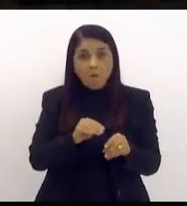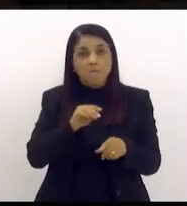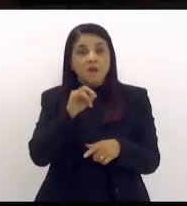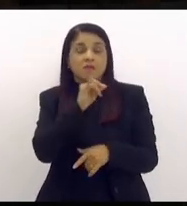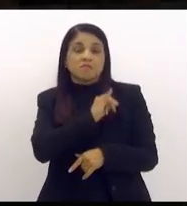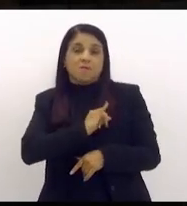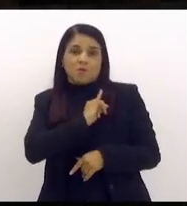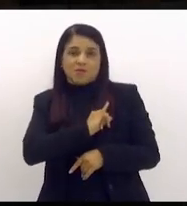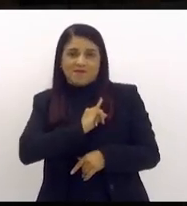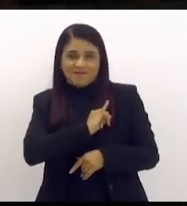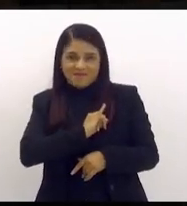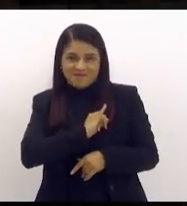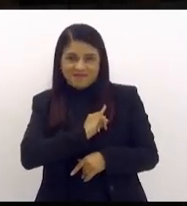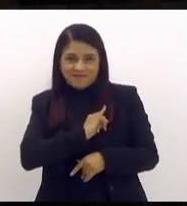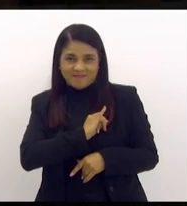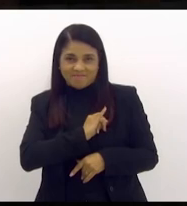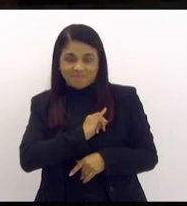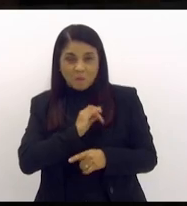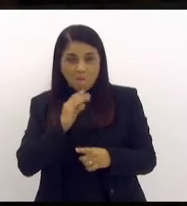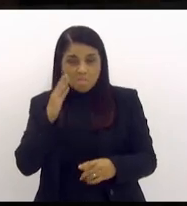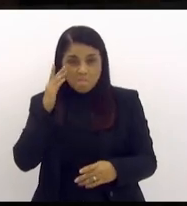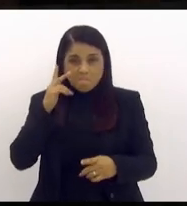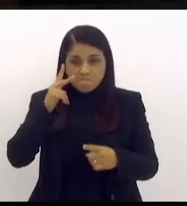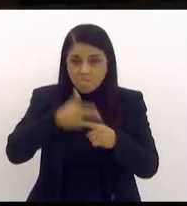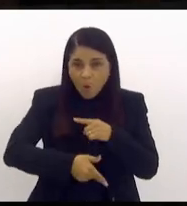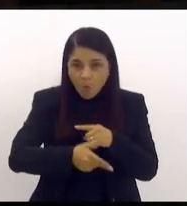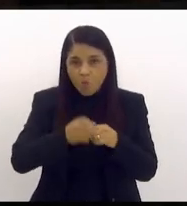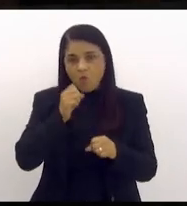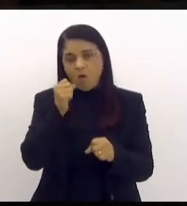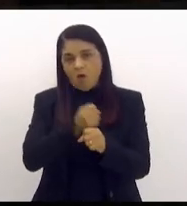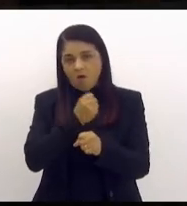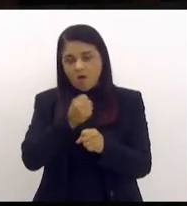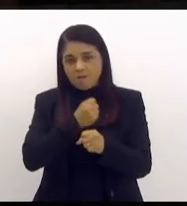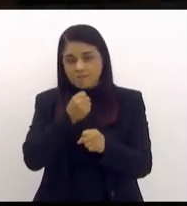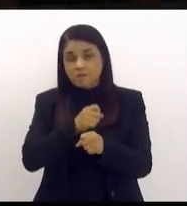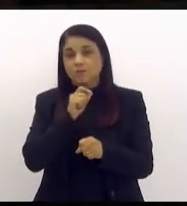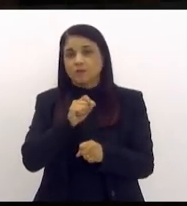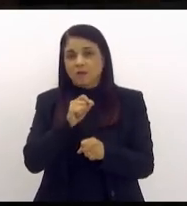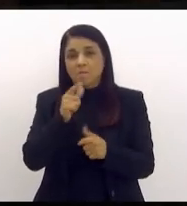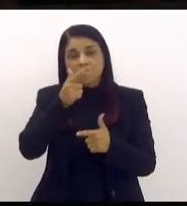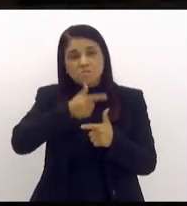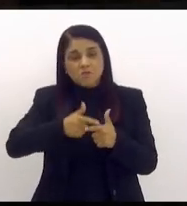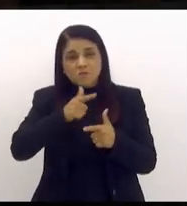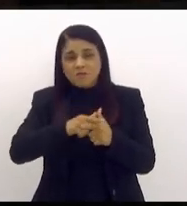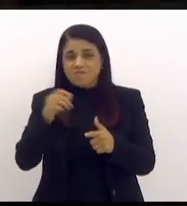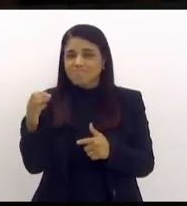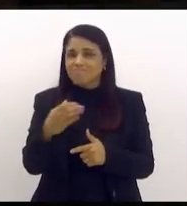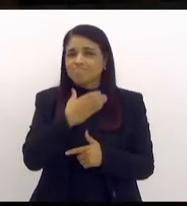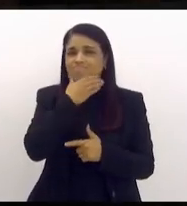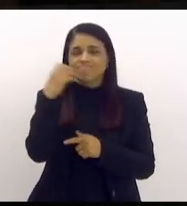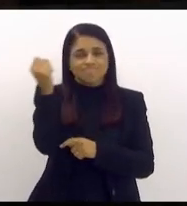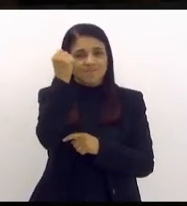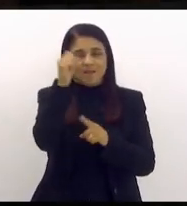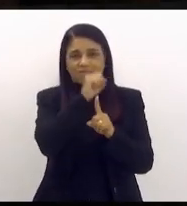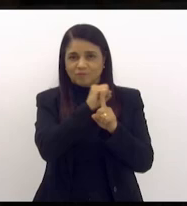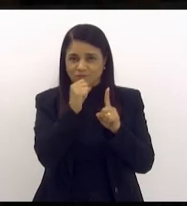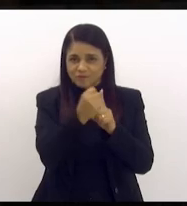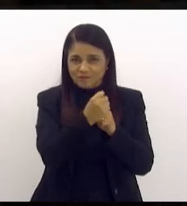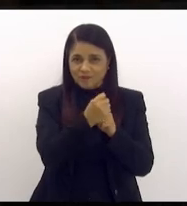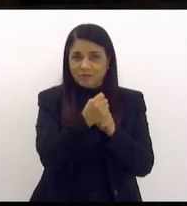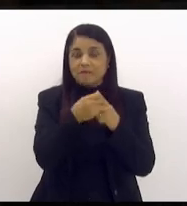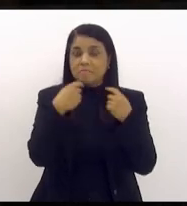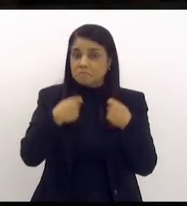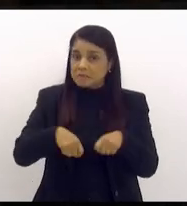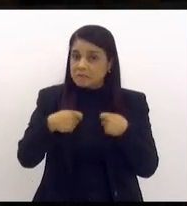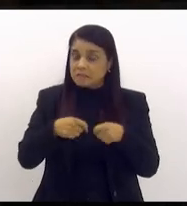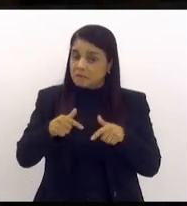com a interrupção das obras nós nos deparamos com problemas gravíssimos do ponto de vista social e que precisa